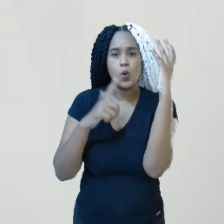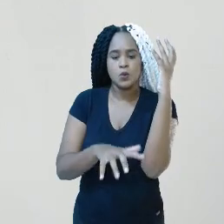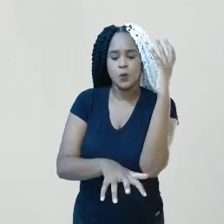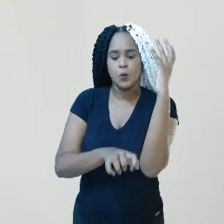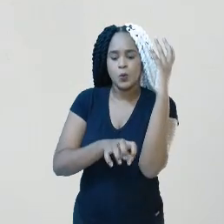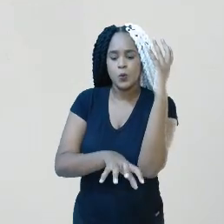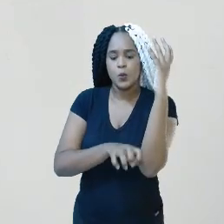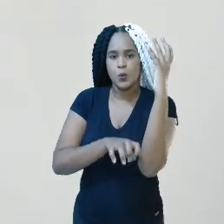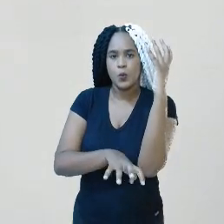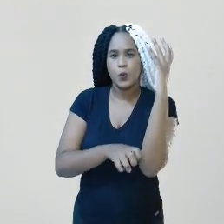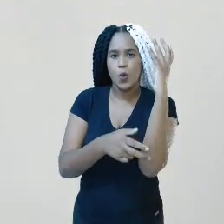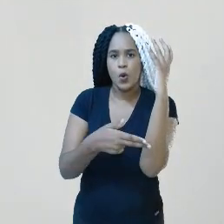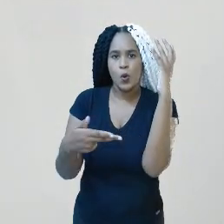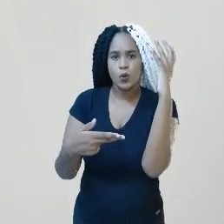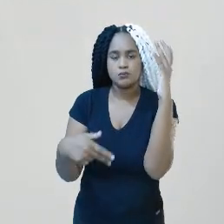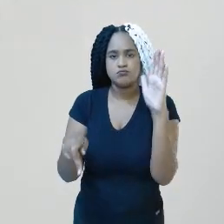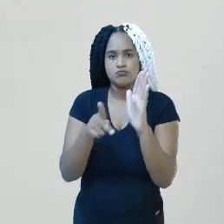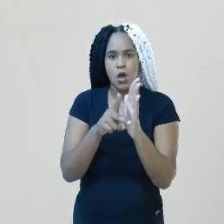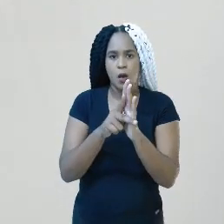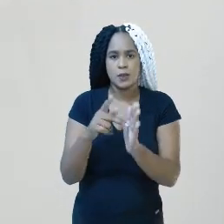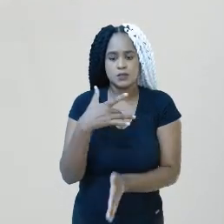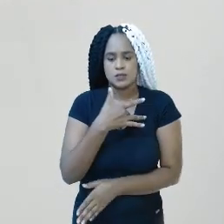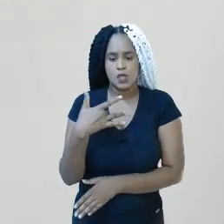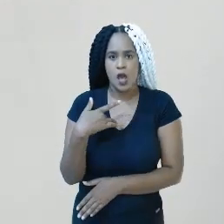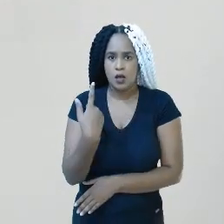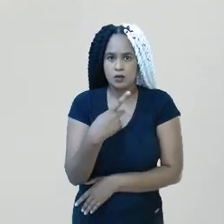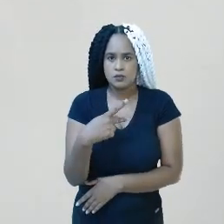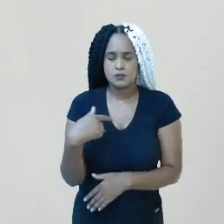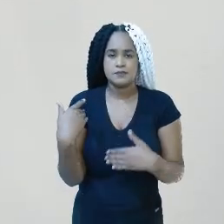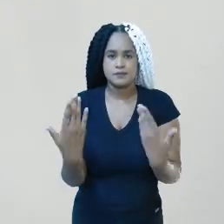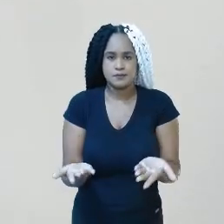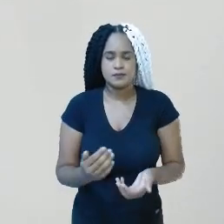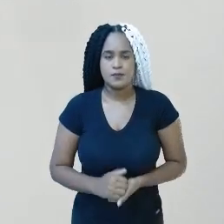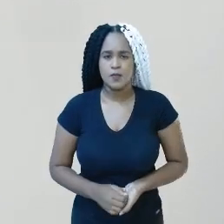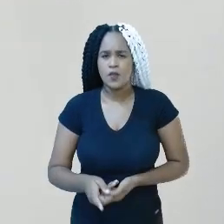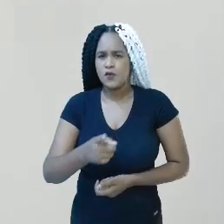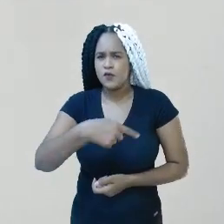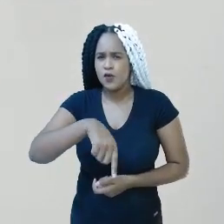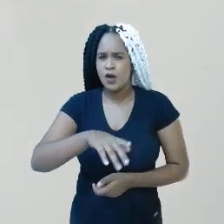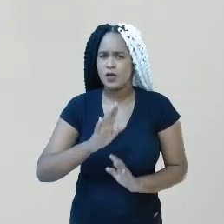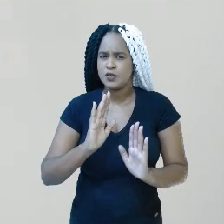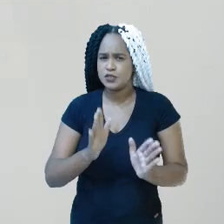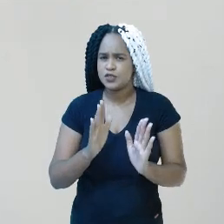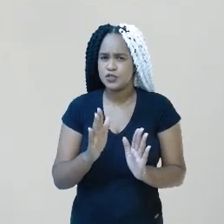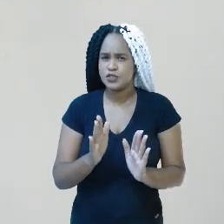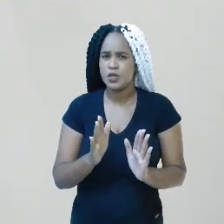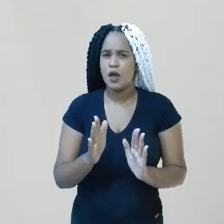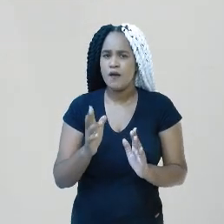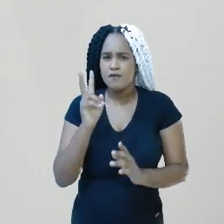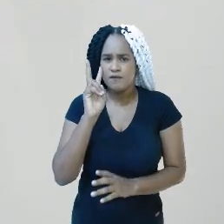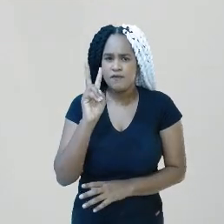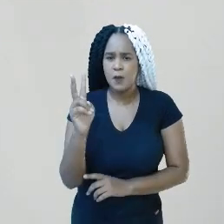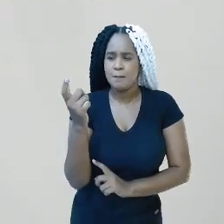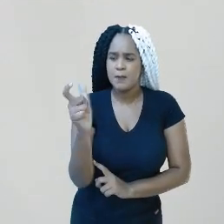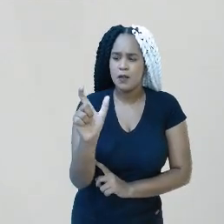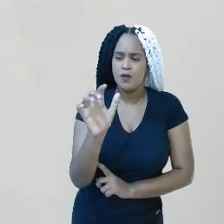alimentam, tá? Então, vamos lá. Você já ouviu falar nessa palavra